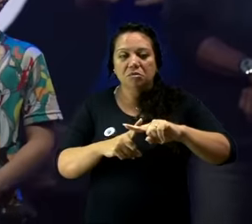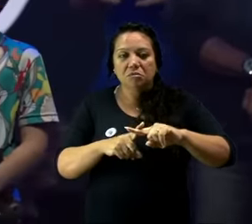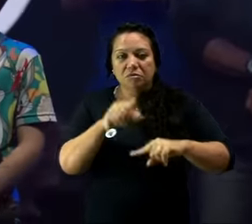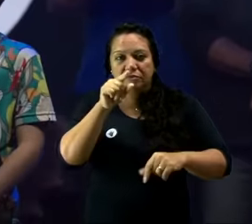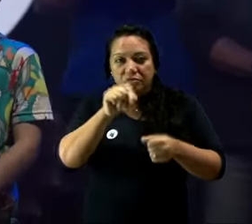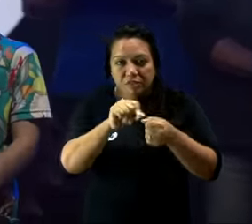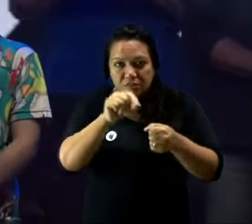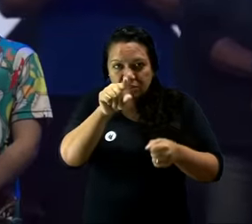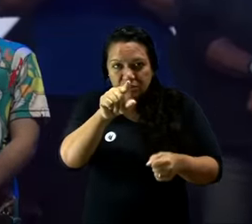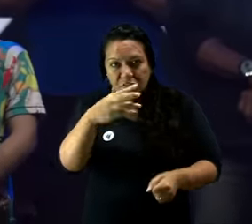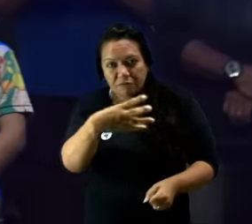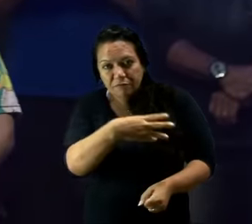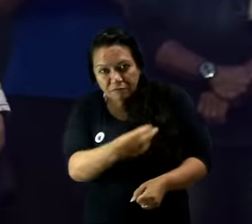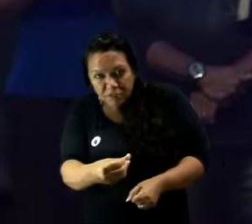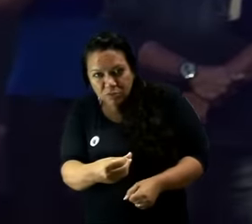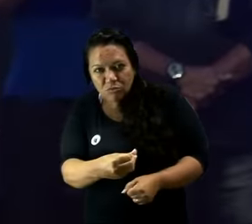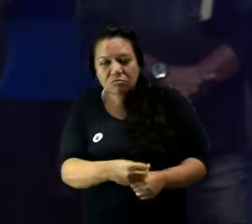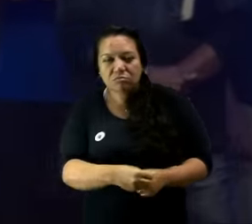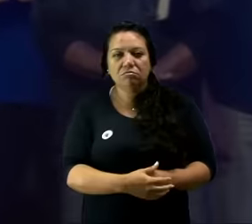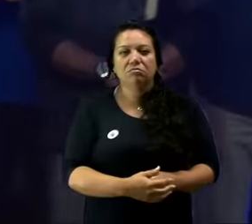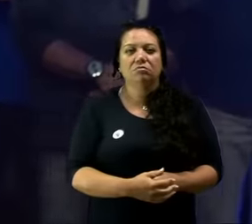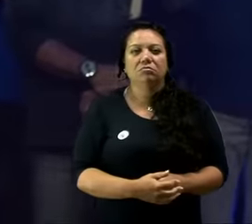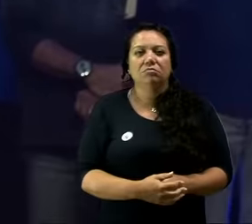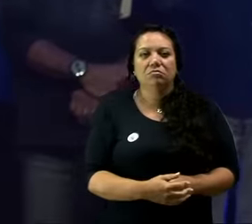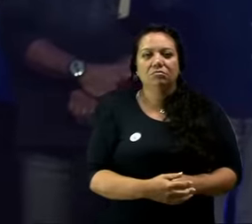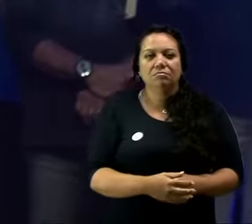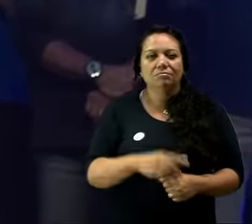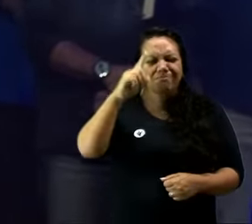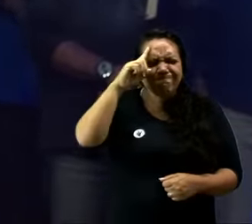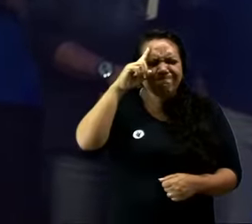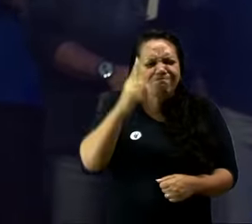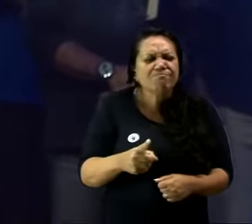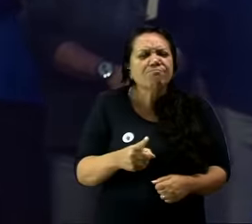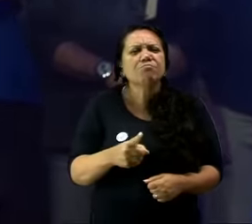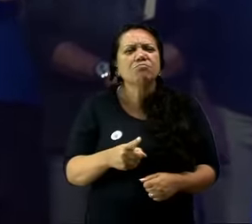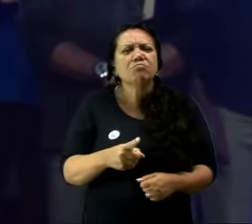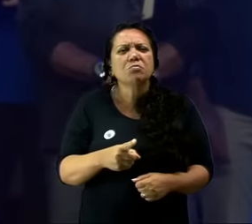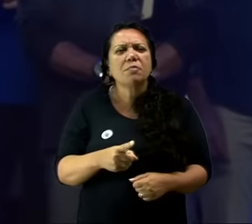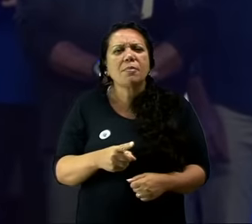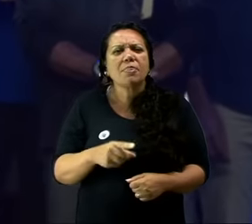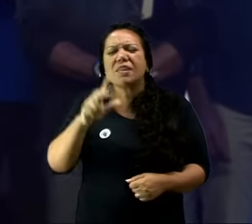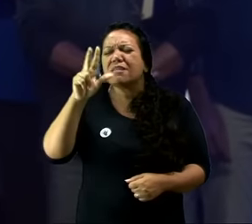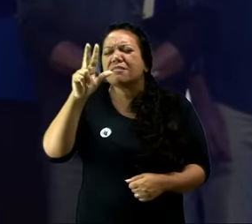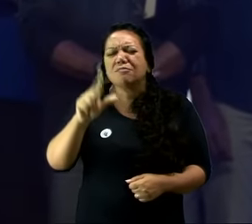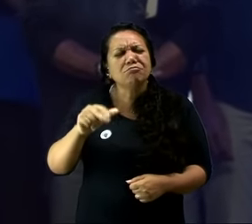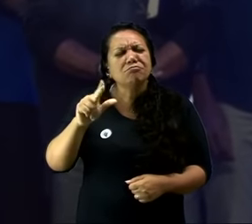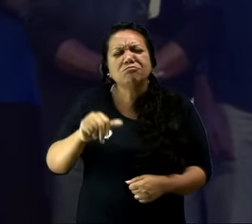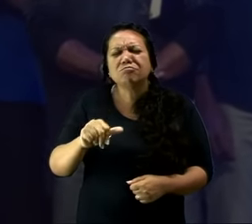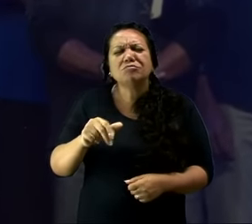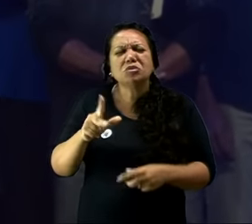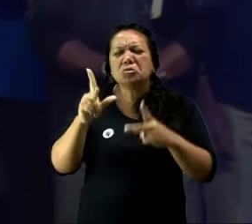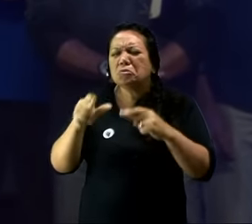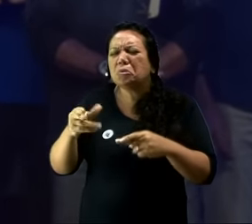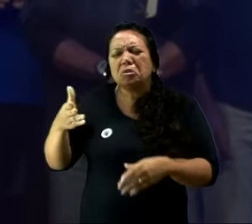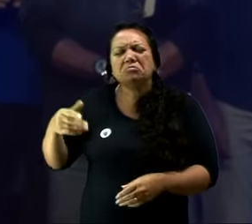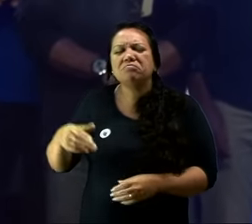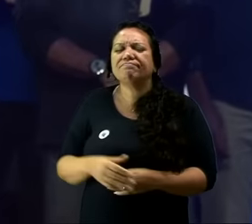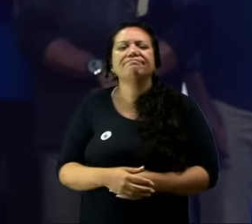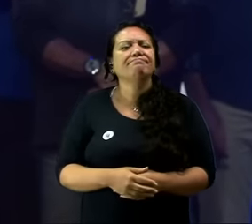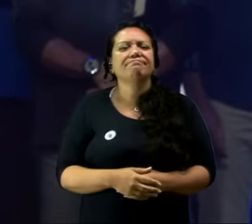Sai daqui com uma certeza: rapaz, eu nunca mais fui o mesmo depois daquela noite.